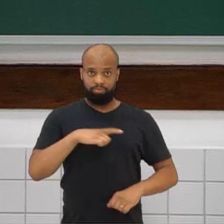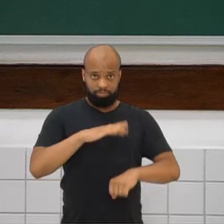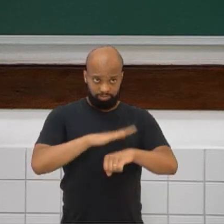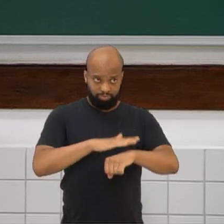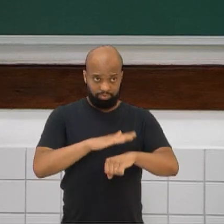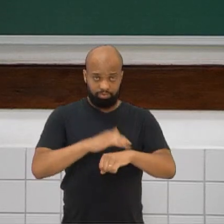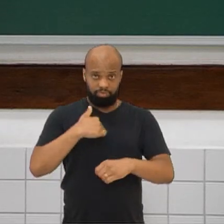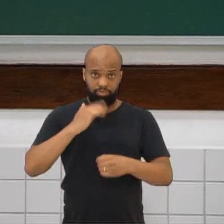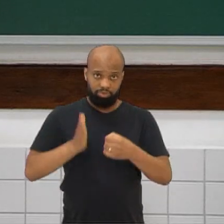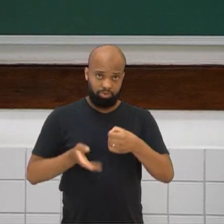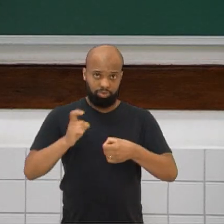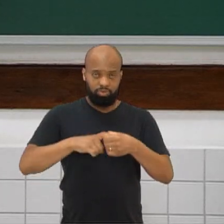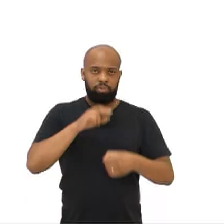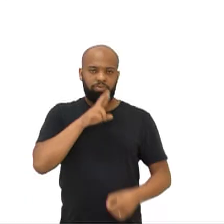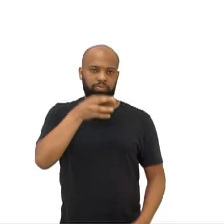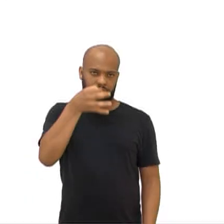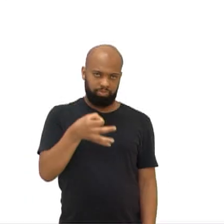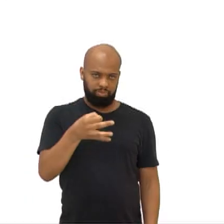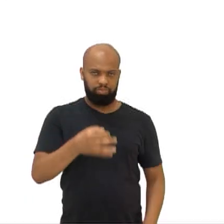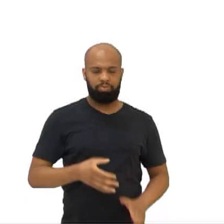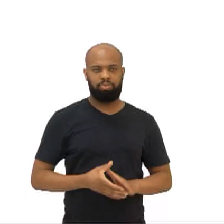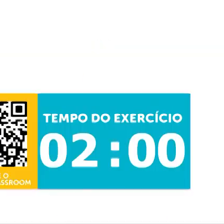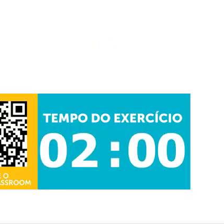volto daqui a uns minutos com a solução.